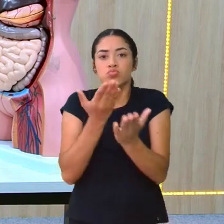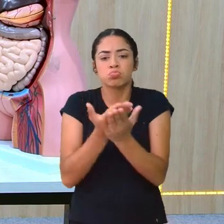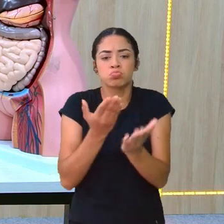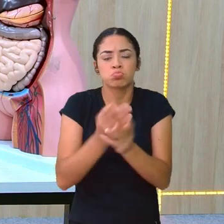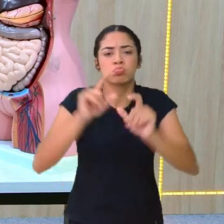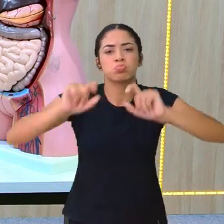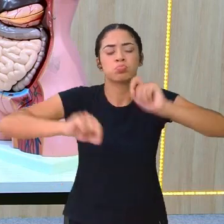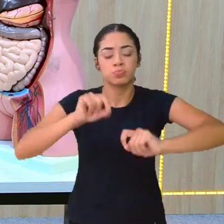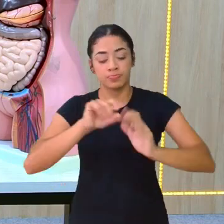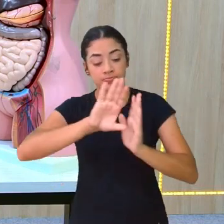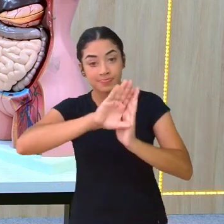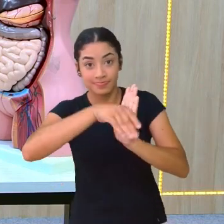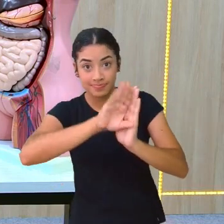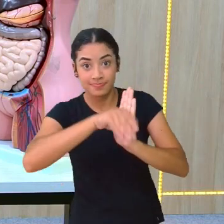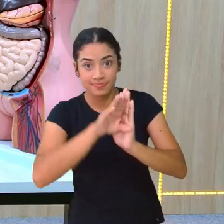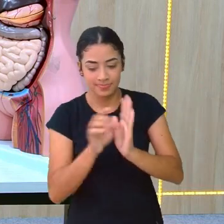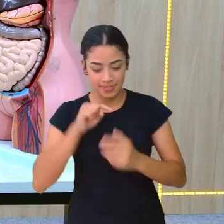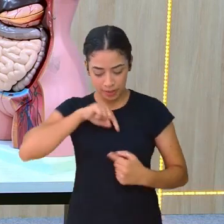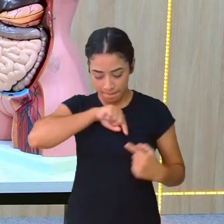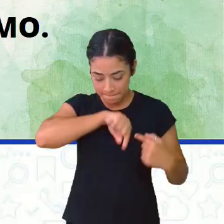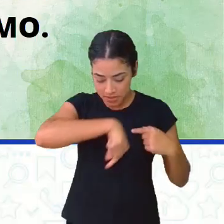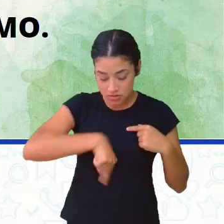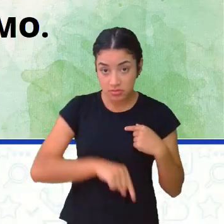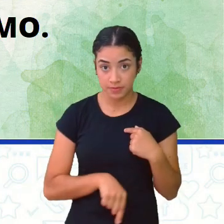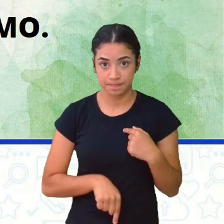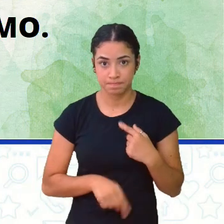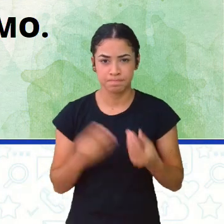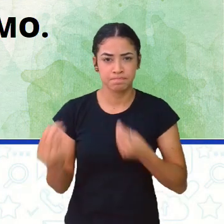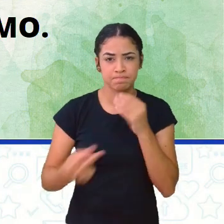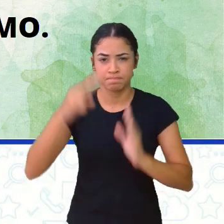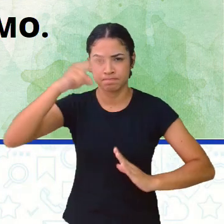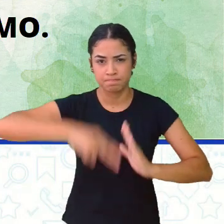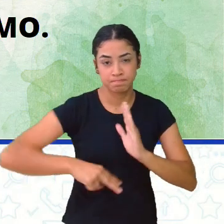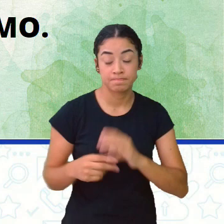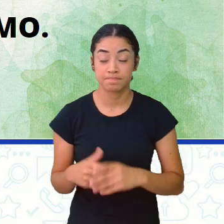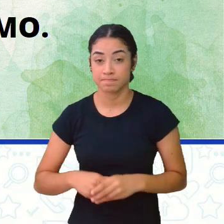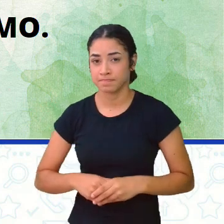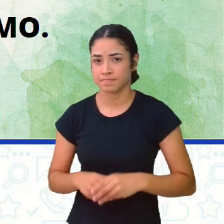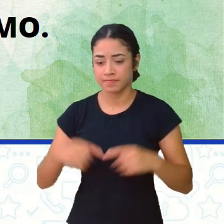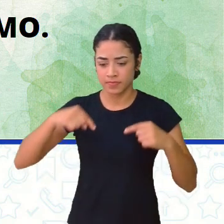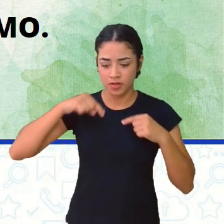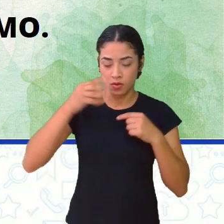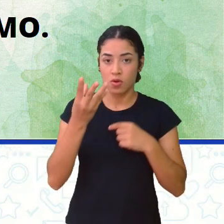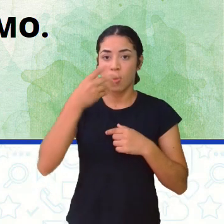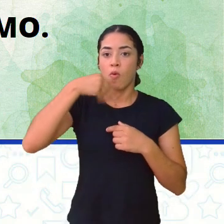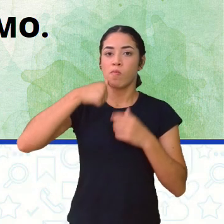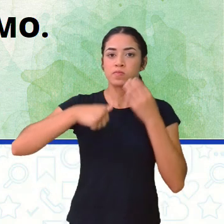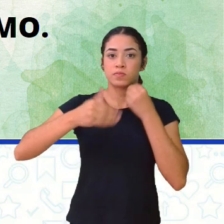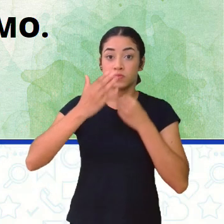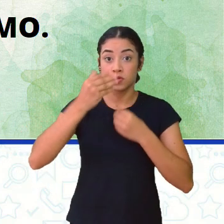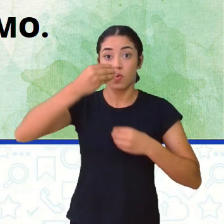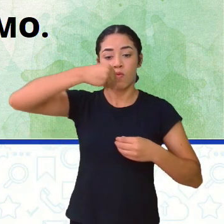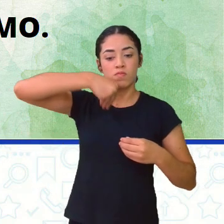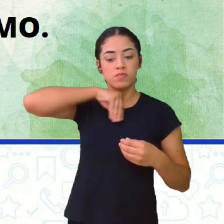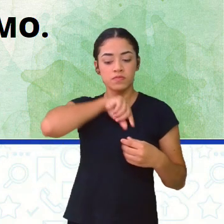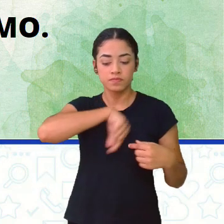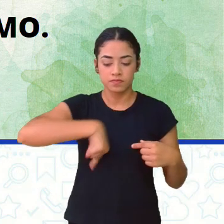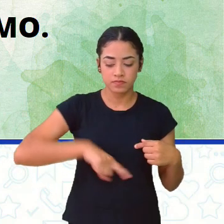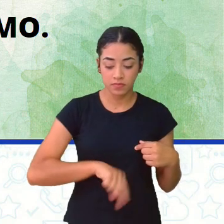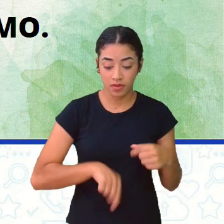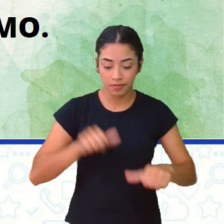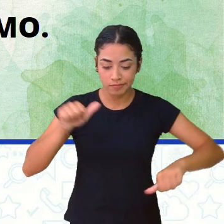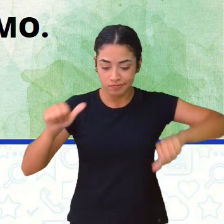do conceito de digestão. Leiam comigo. A digestão é a transformação dos alimentos